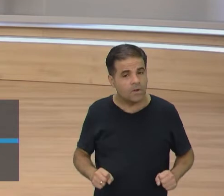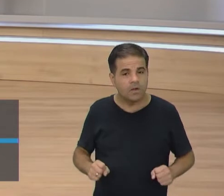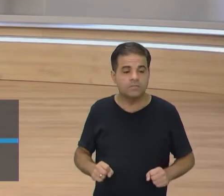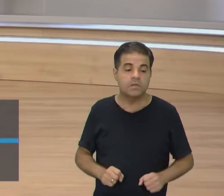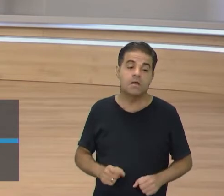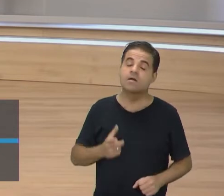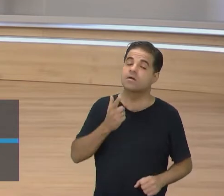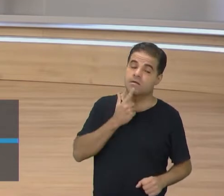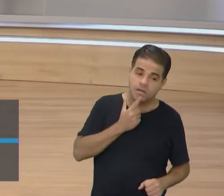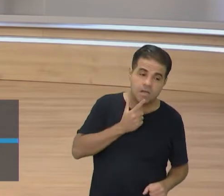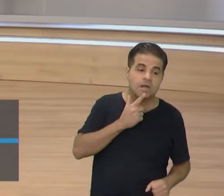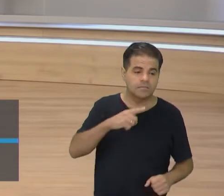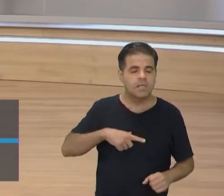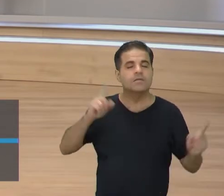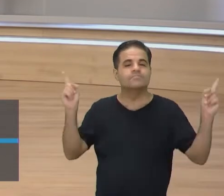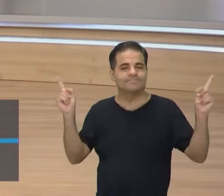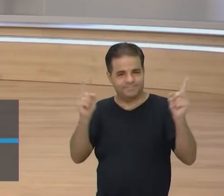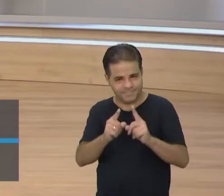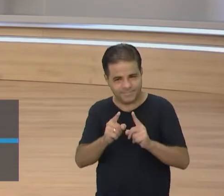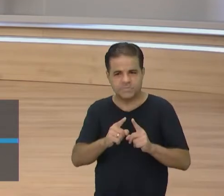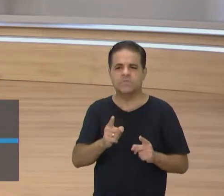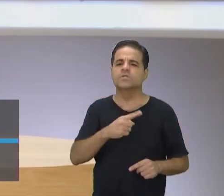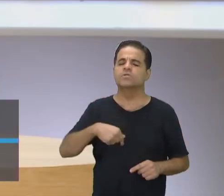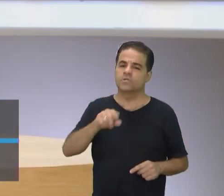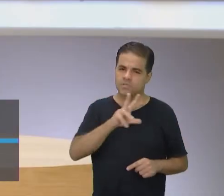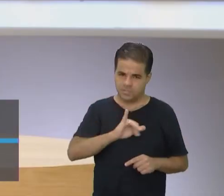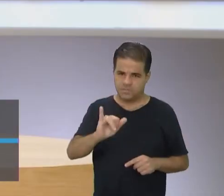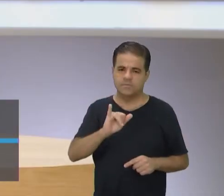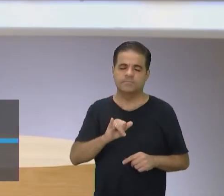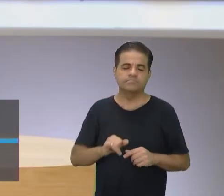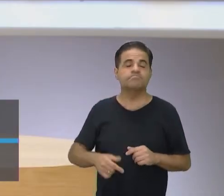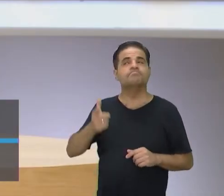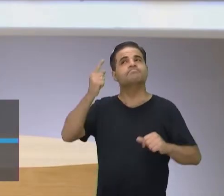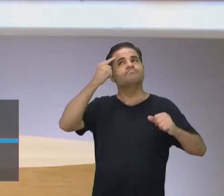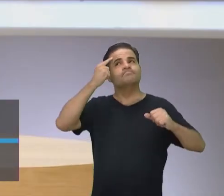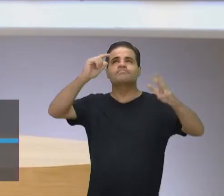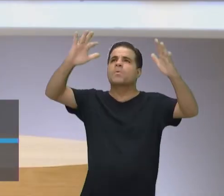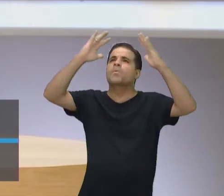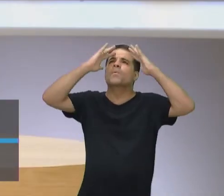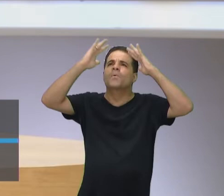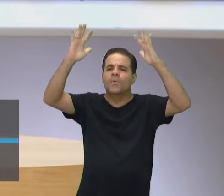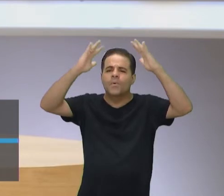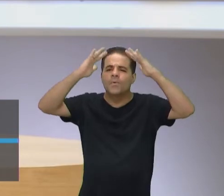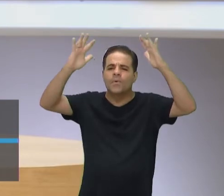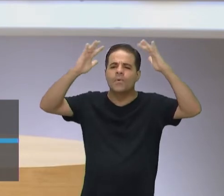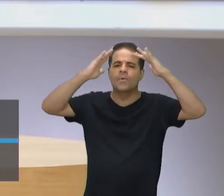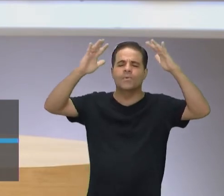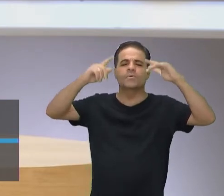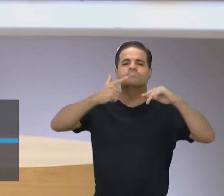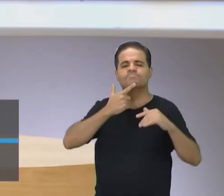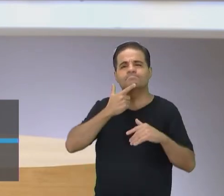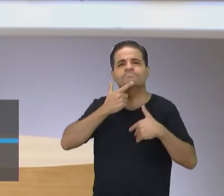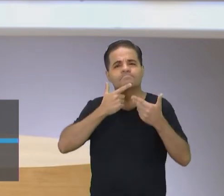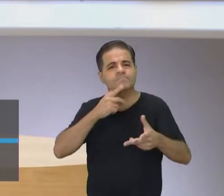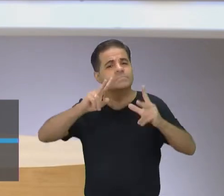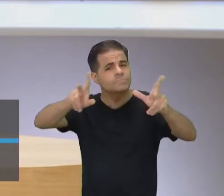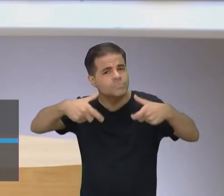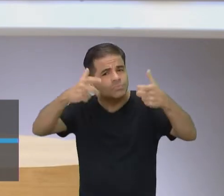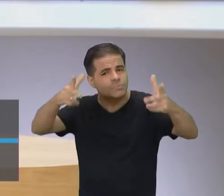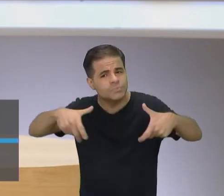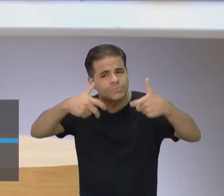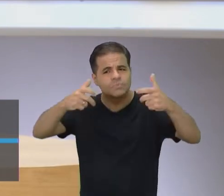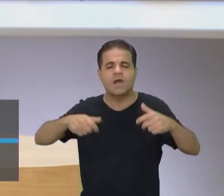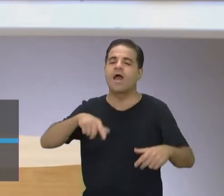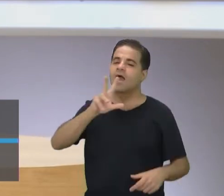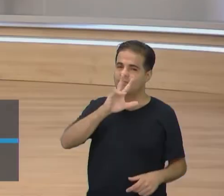ideias. Pode, porque tem até um trecho que a gente vai olhar agora. Estou começando a ter ideias. Do Dom Casmurro, que ele explora isso.